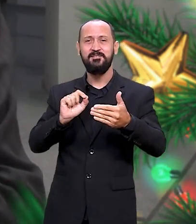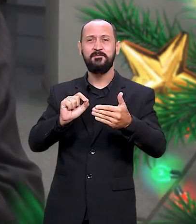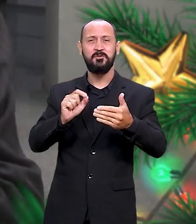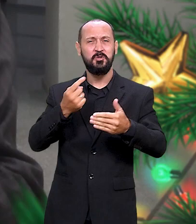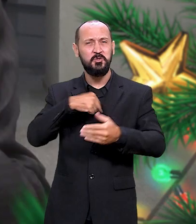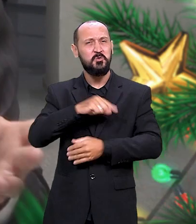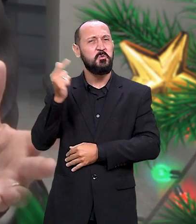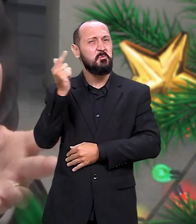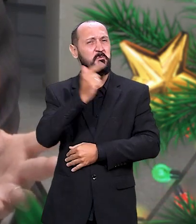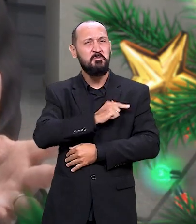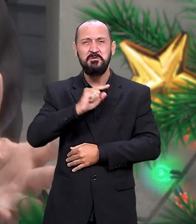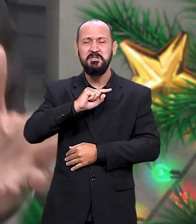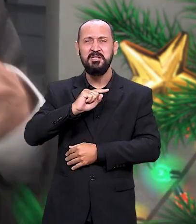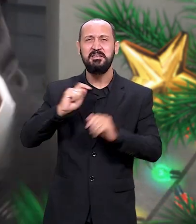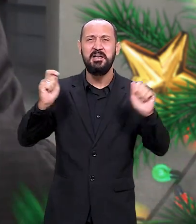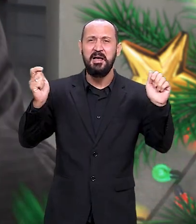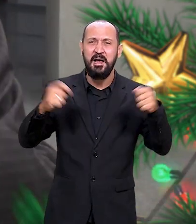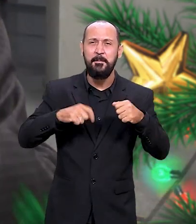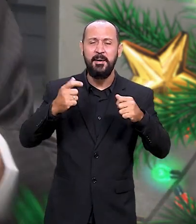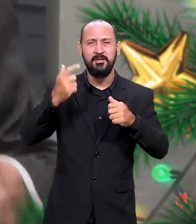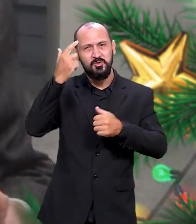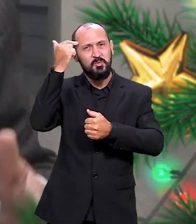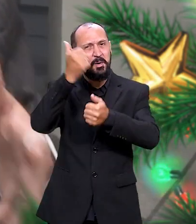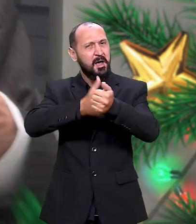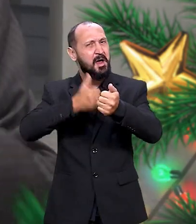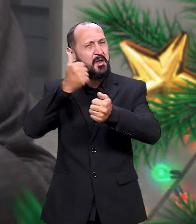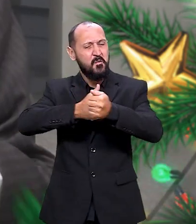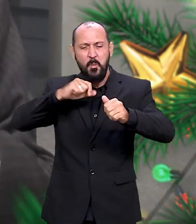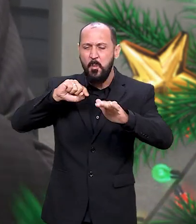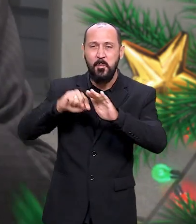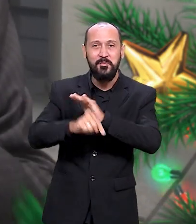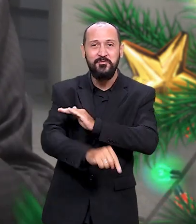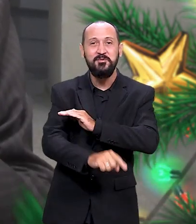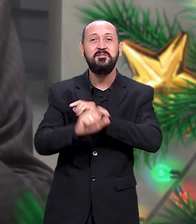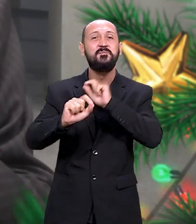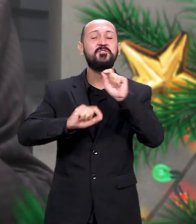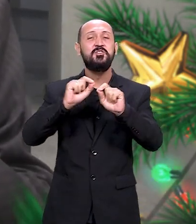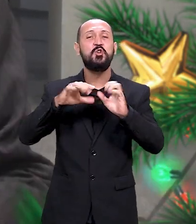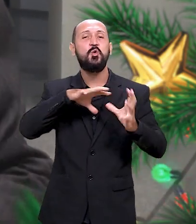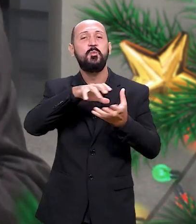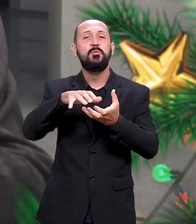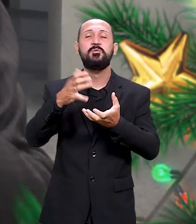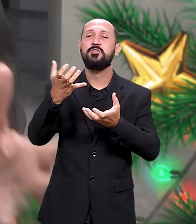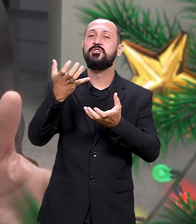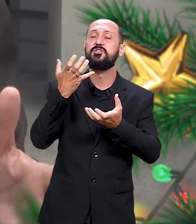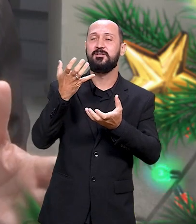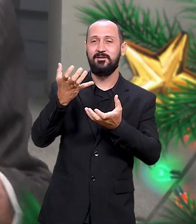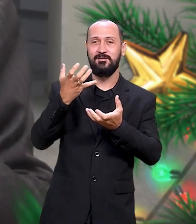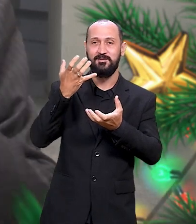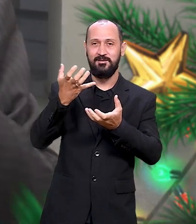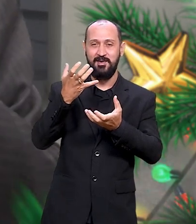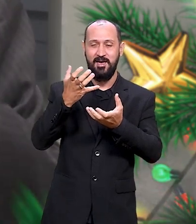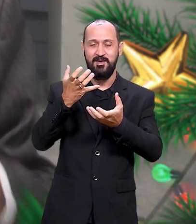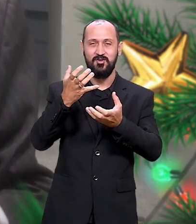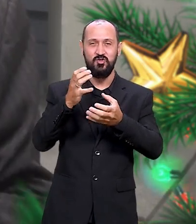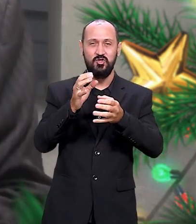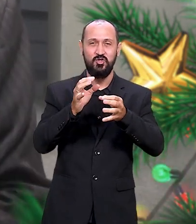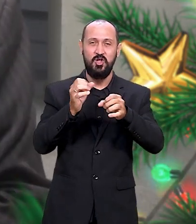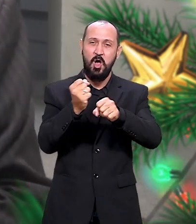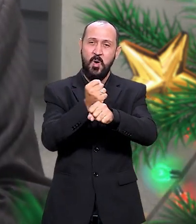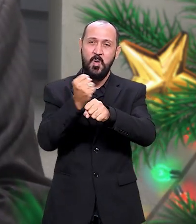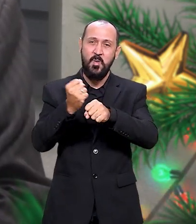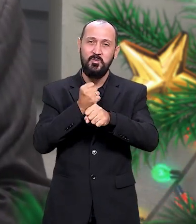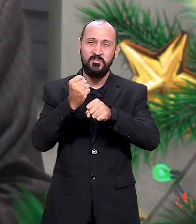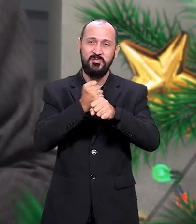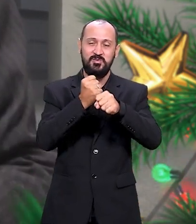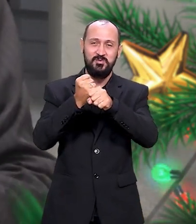Natal. Sejamos capazes de mergulhar numa reflexão profunda sobre que mundo que nós estamos